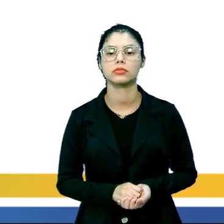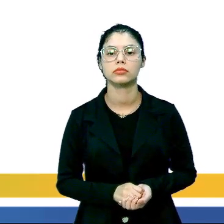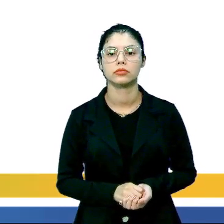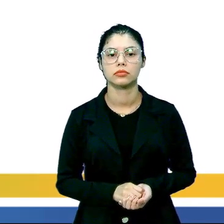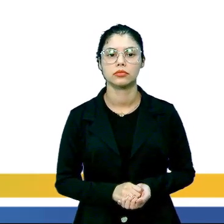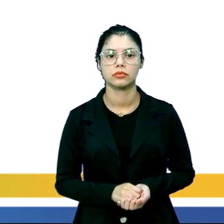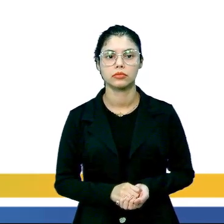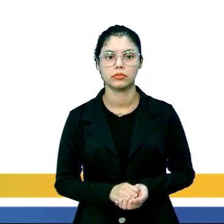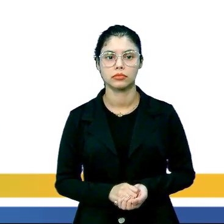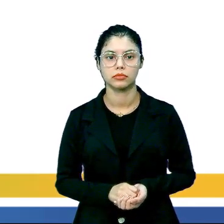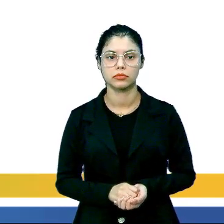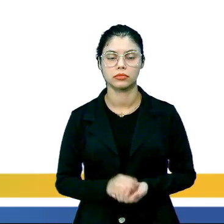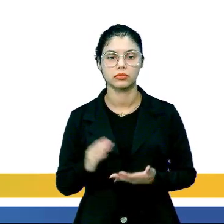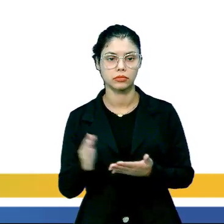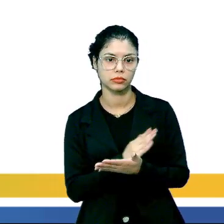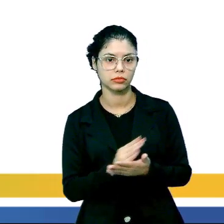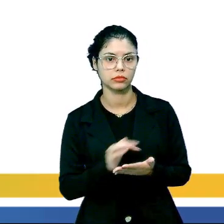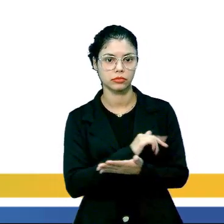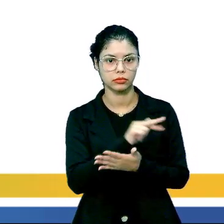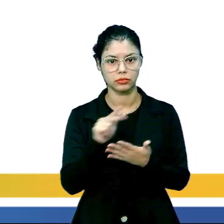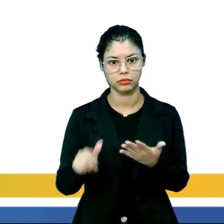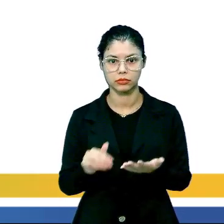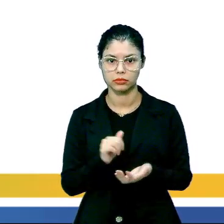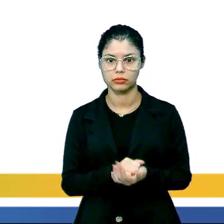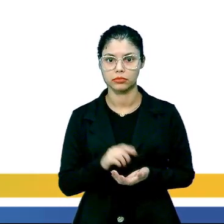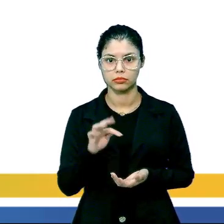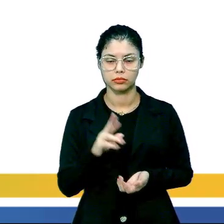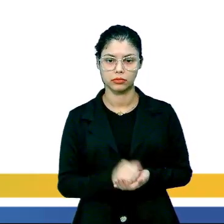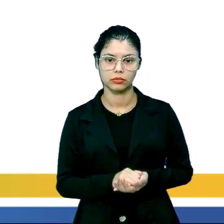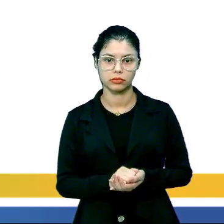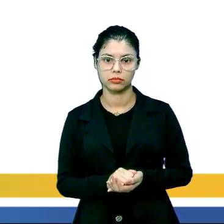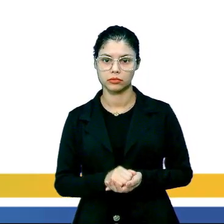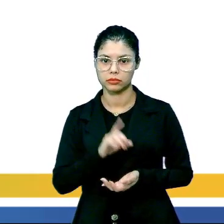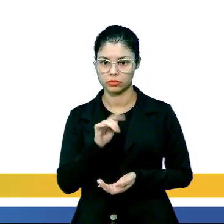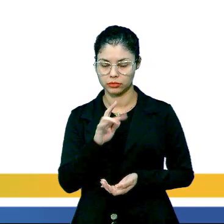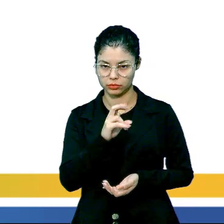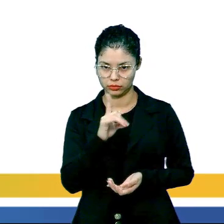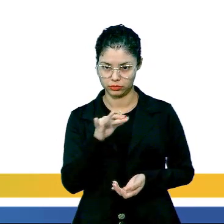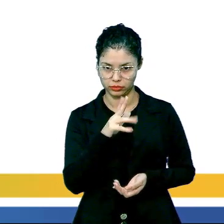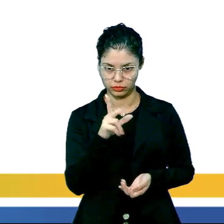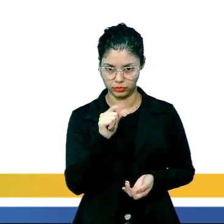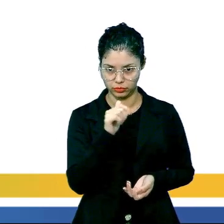ser. Evidenciando alguns tipos femininos, Sherman elogia a